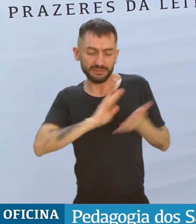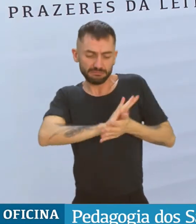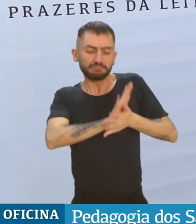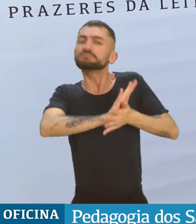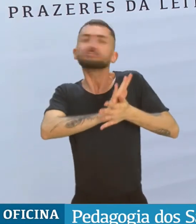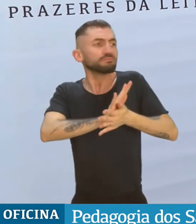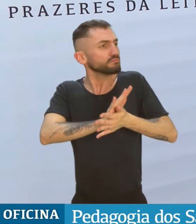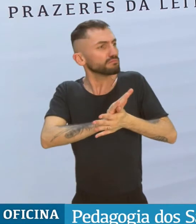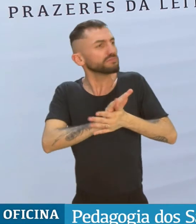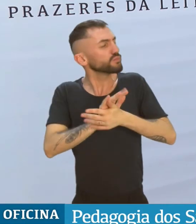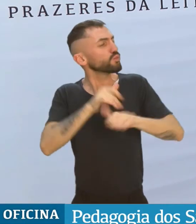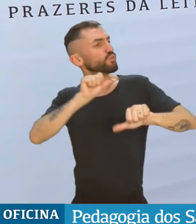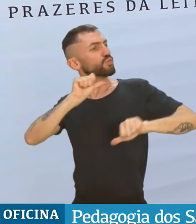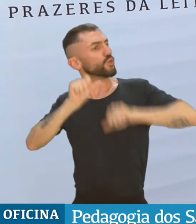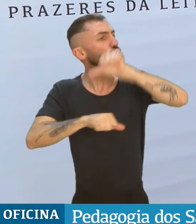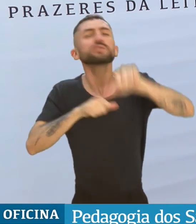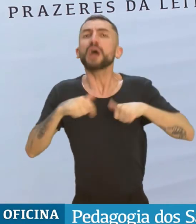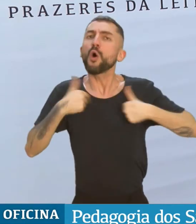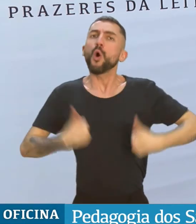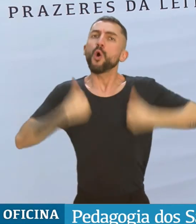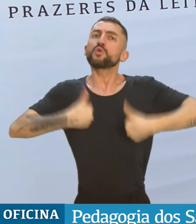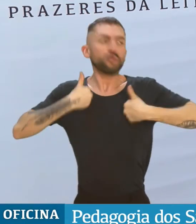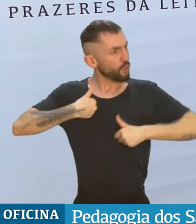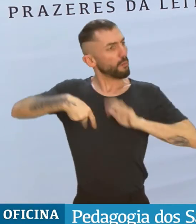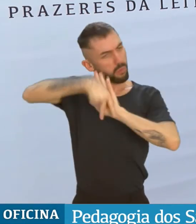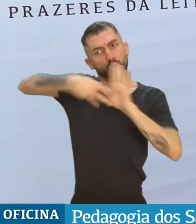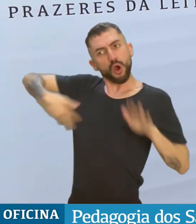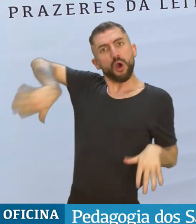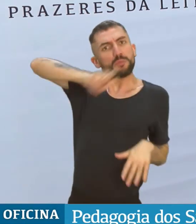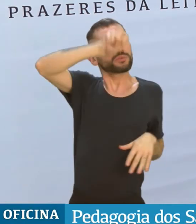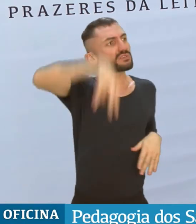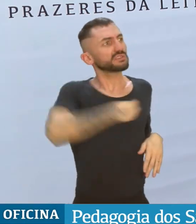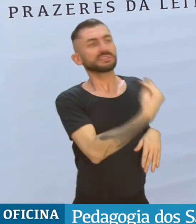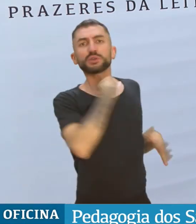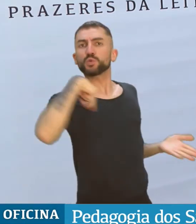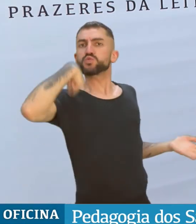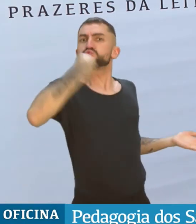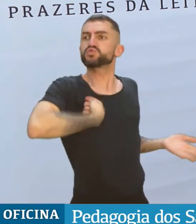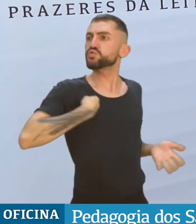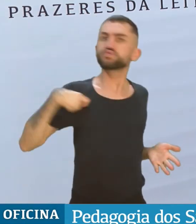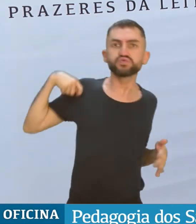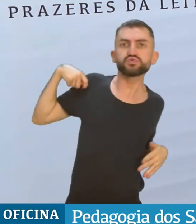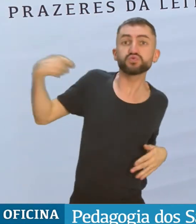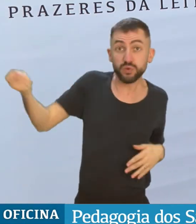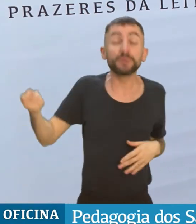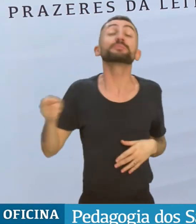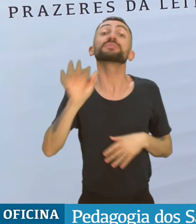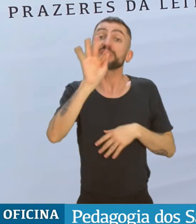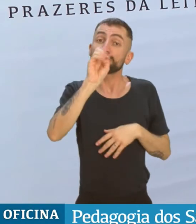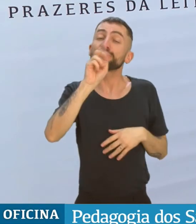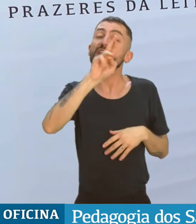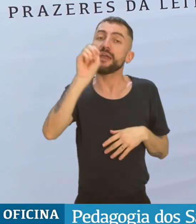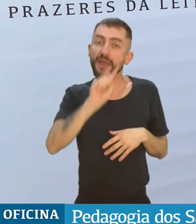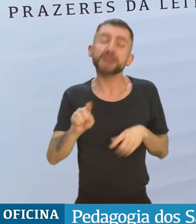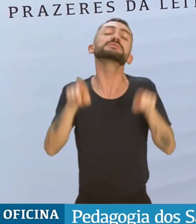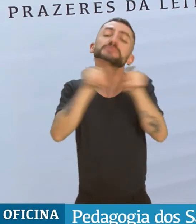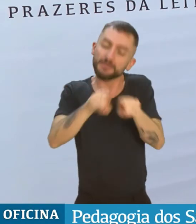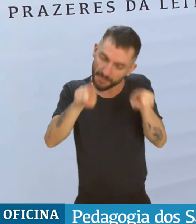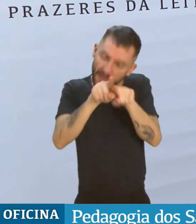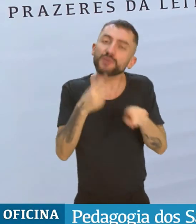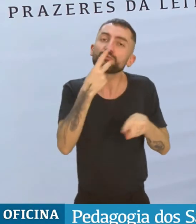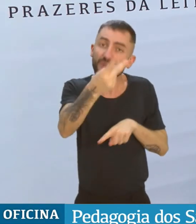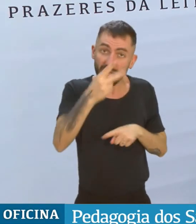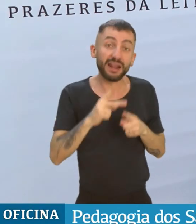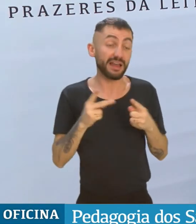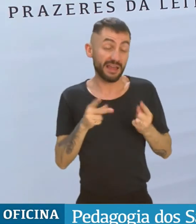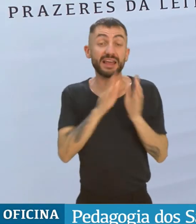de identidade, o Ferrez ele traz esse conceito, né, o movimento de saraus também, de literatura marginal,